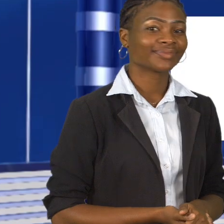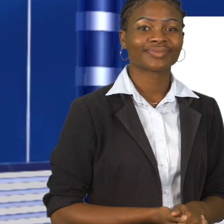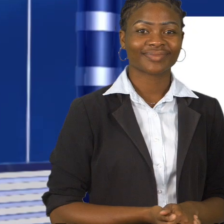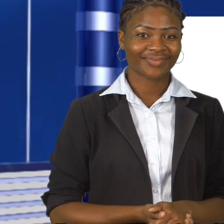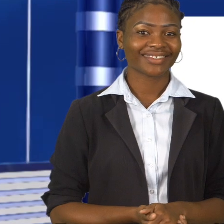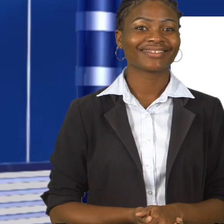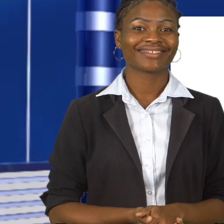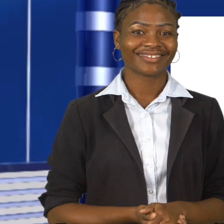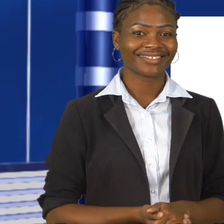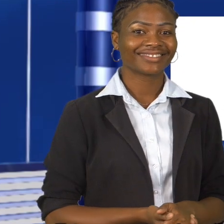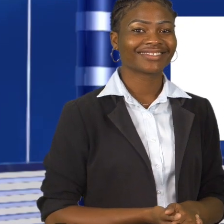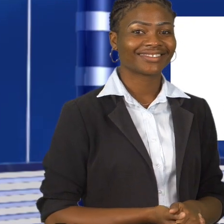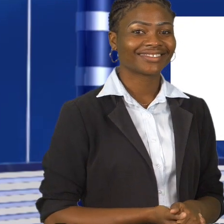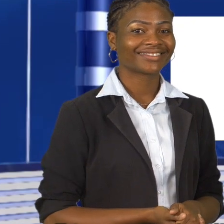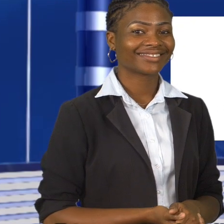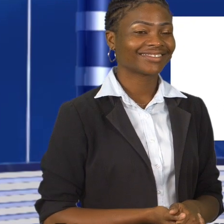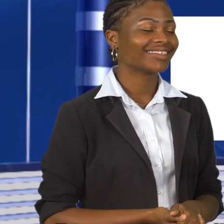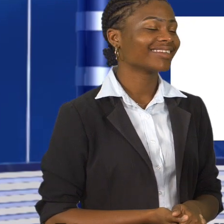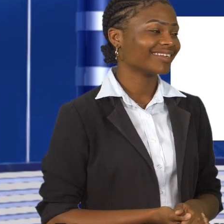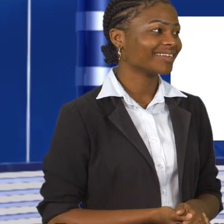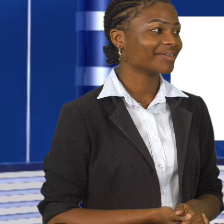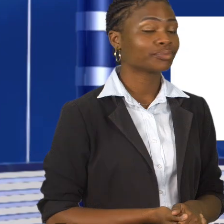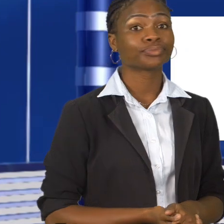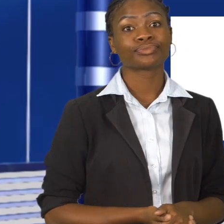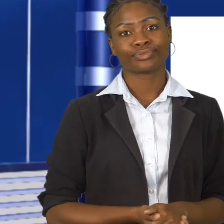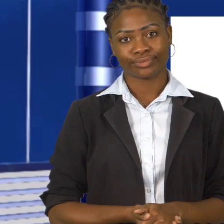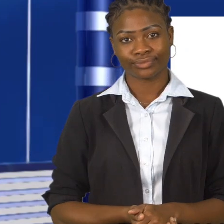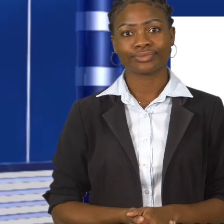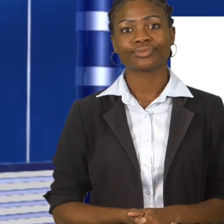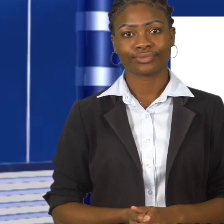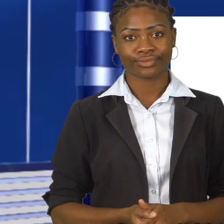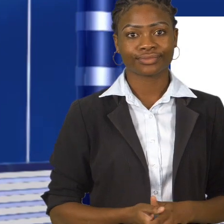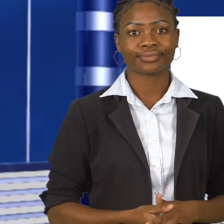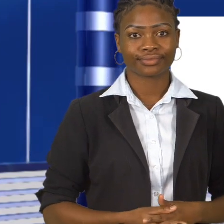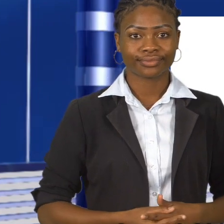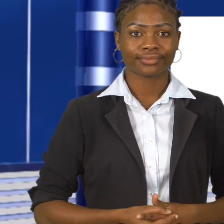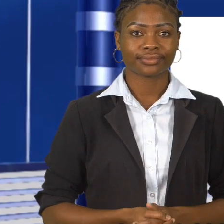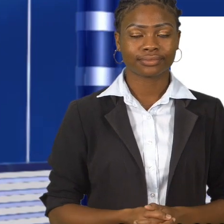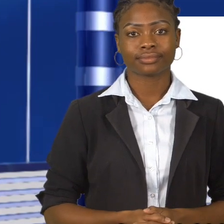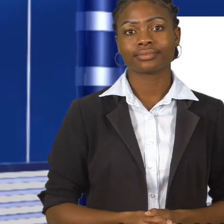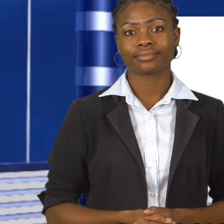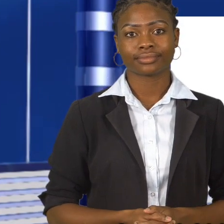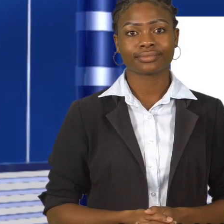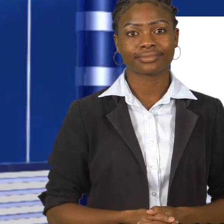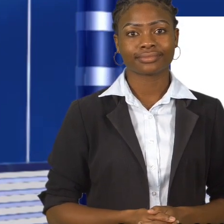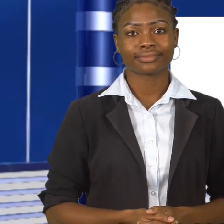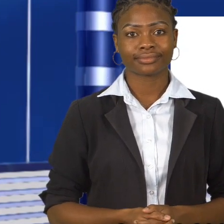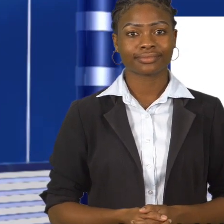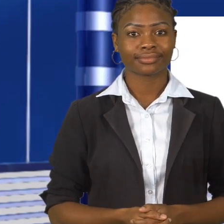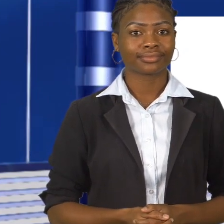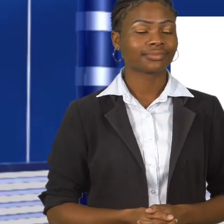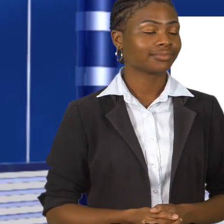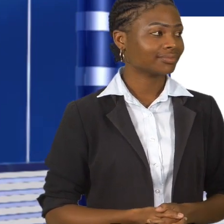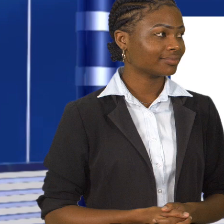Olá! Estamos na terceira e última parte do programa da TV Surdo. A segunda foi dedicada ao Festival Nacional dos Jogos Desportivos